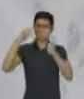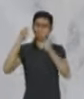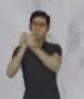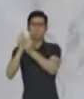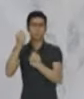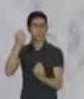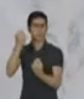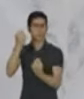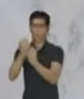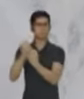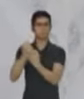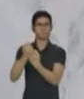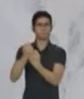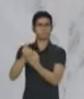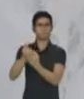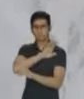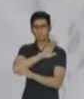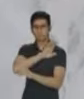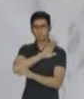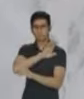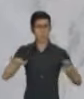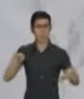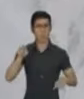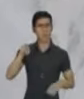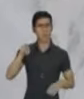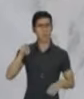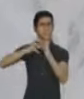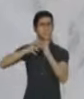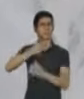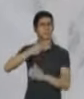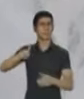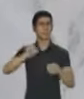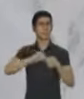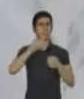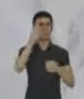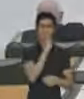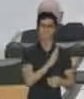laranja que tanto mal estão trazendo a sociedade brasileira obrigado pelo presente